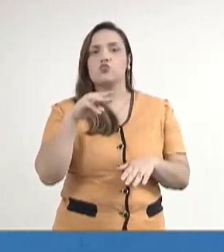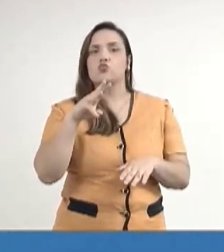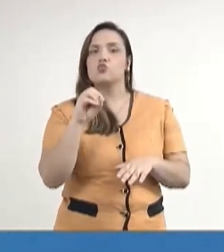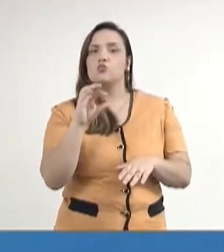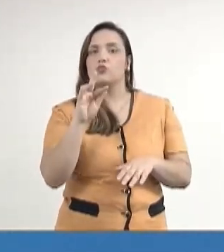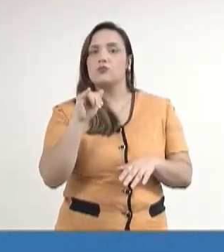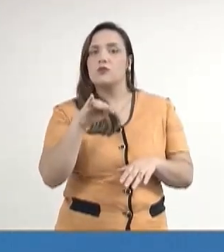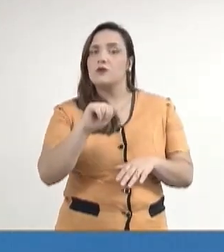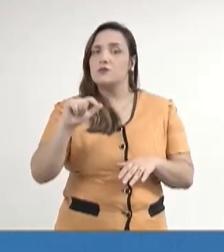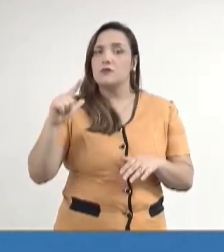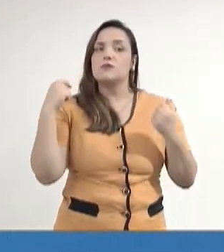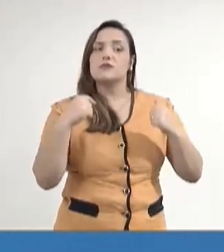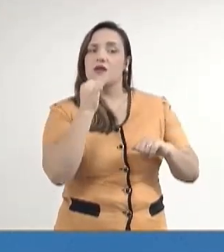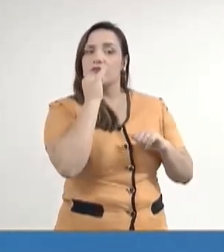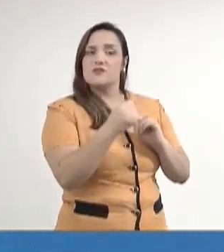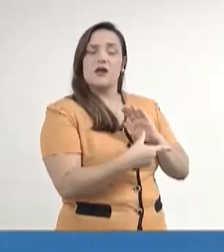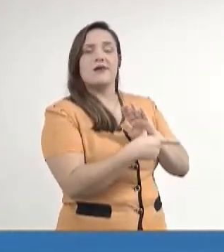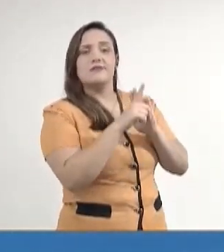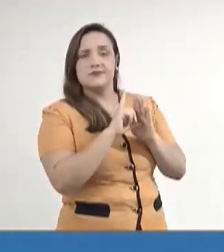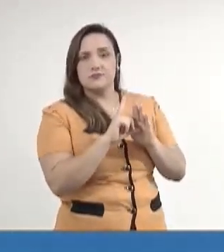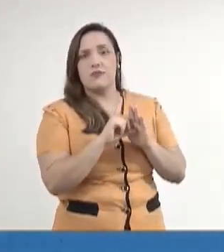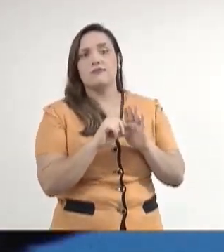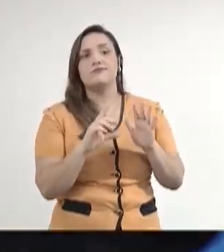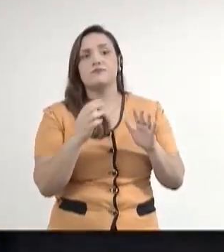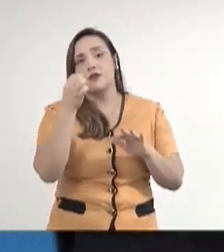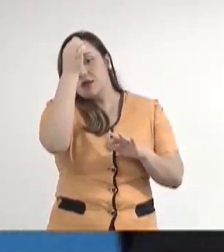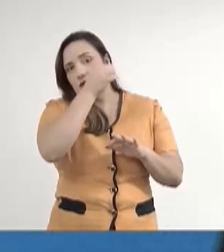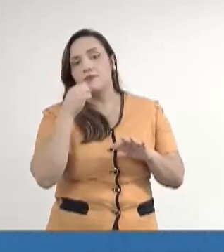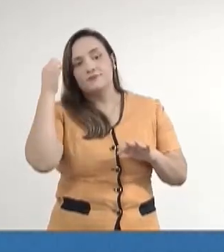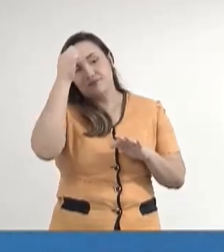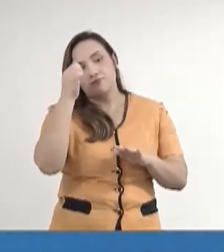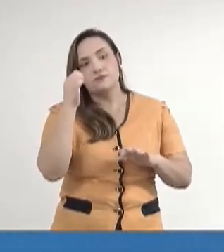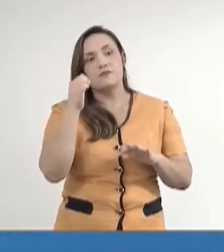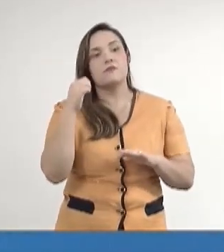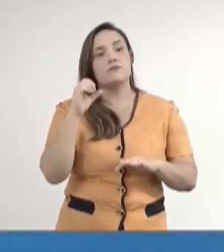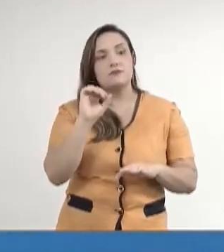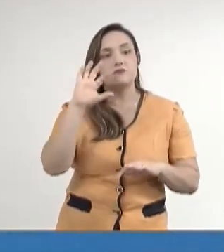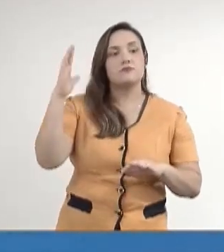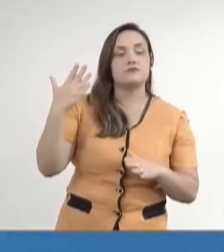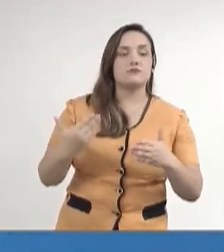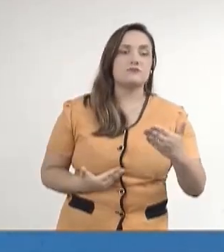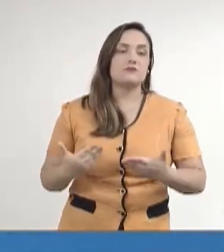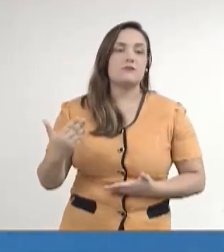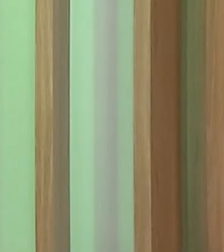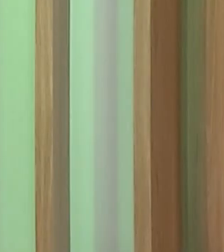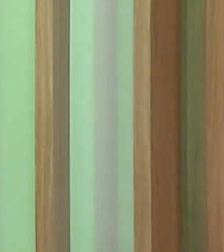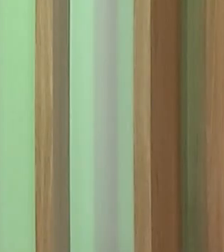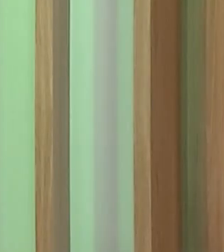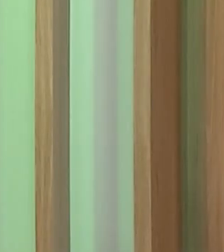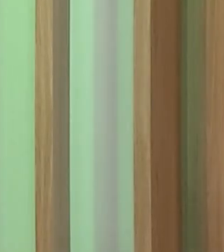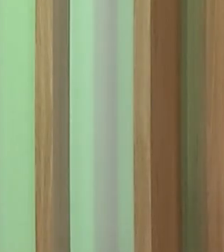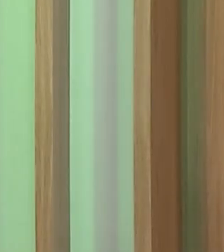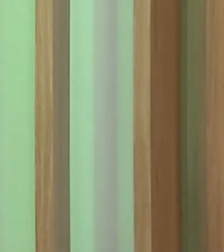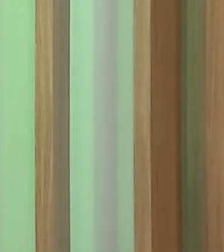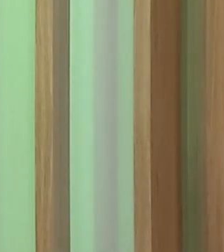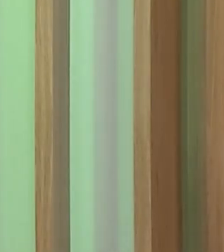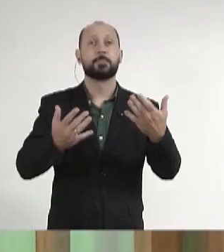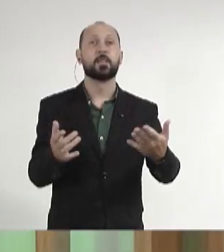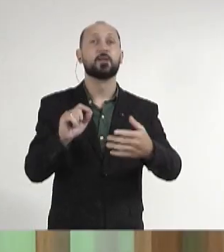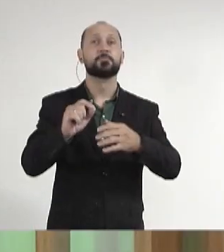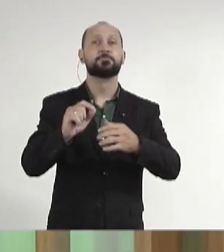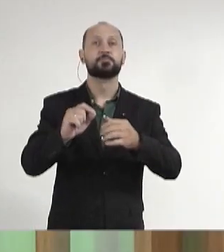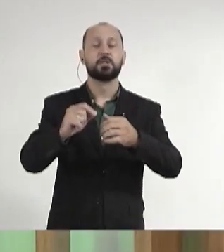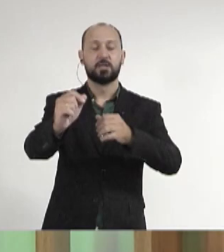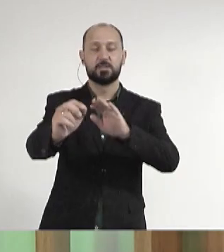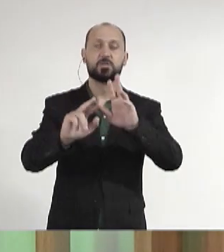prévia ao usuário deverá ser feita com antecedência mínima de 6 horas da realização do serviço. Pois é, como